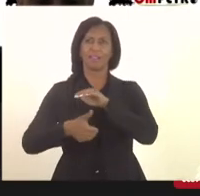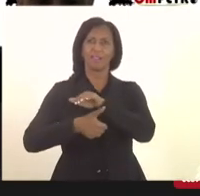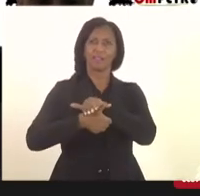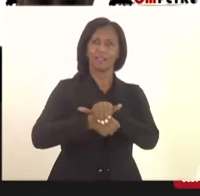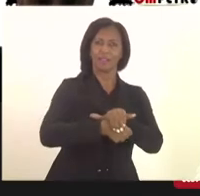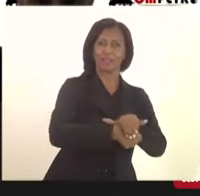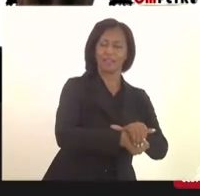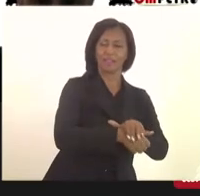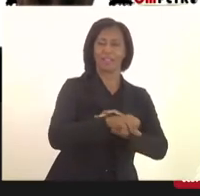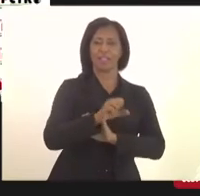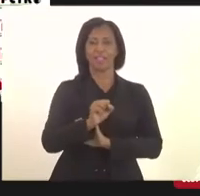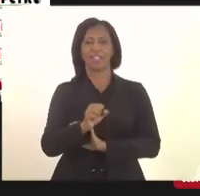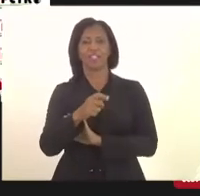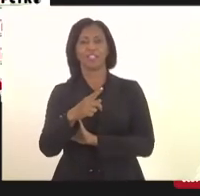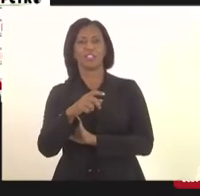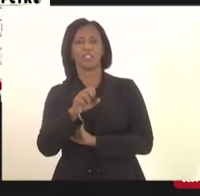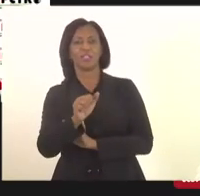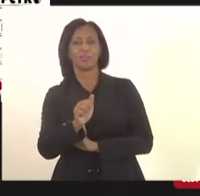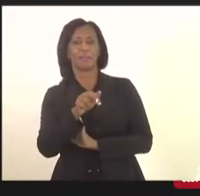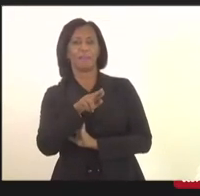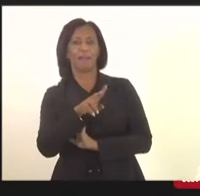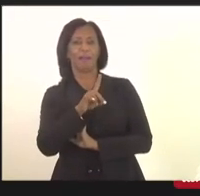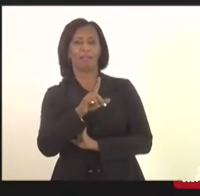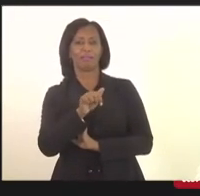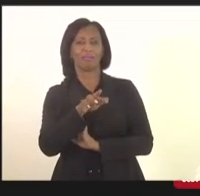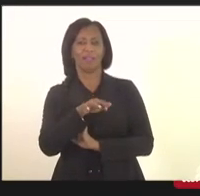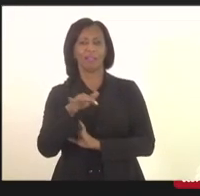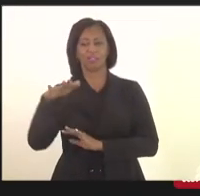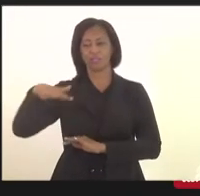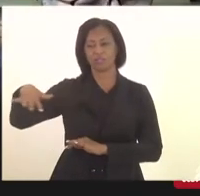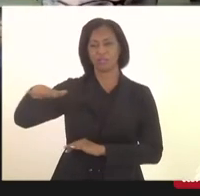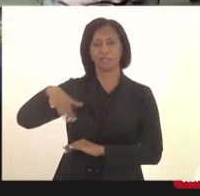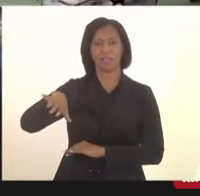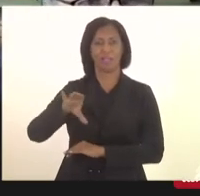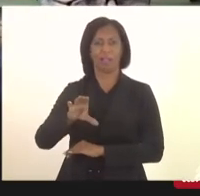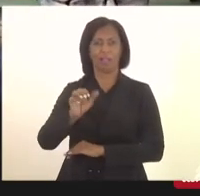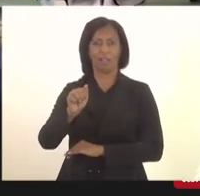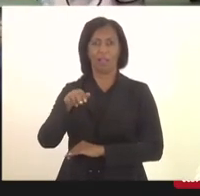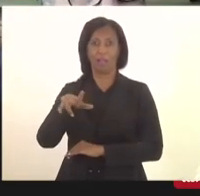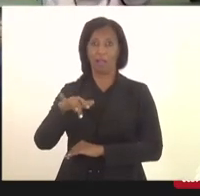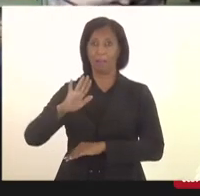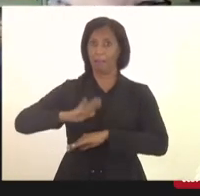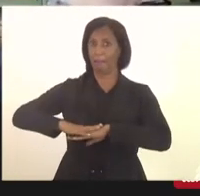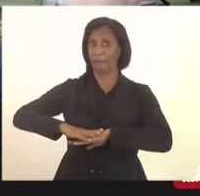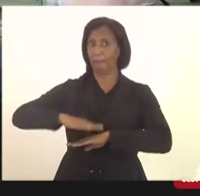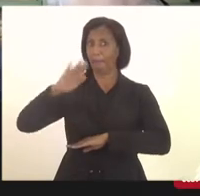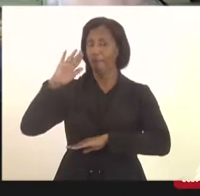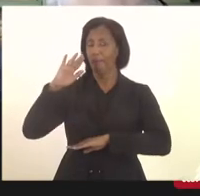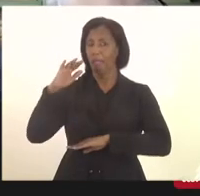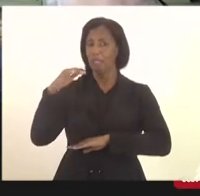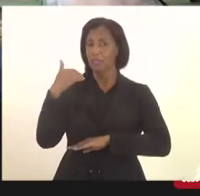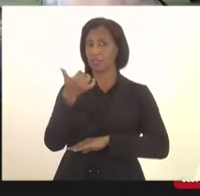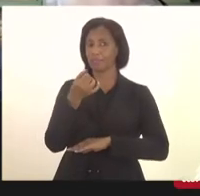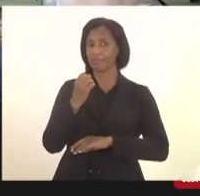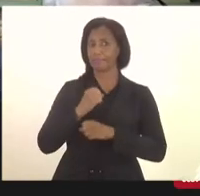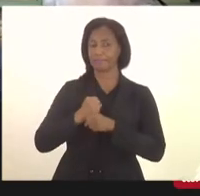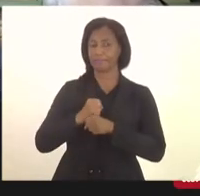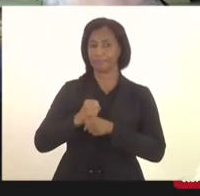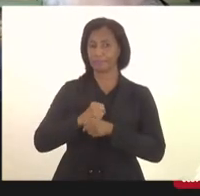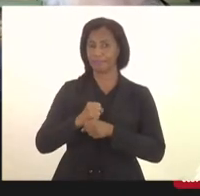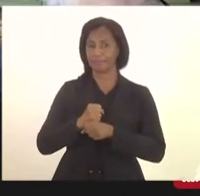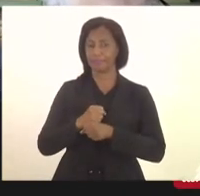e espadarte na bacia de Campos, né? Porque há mais de uma década que a